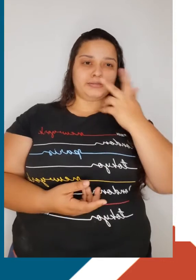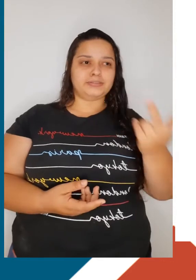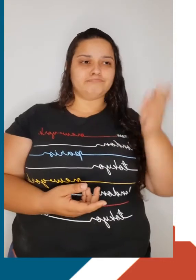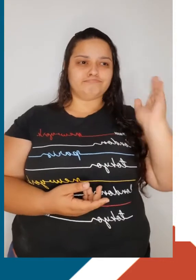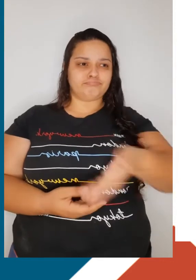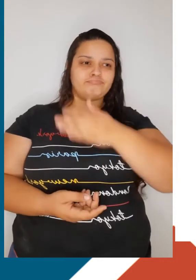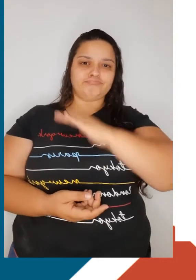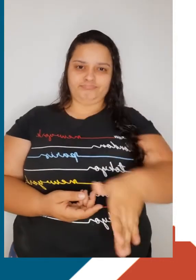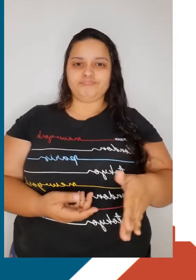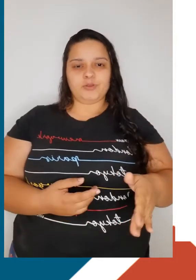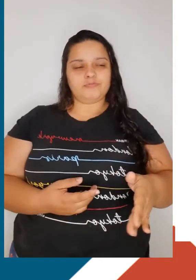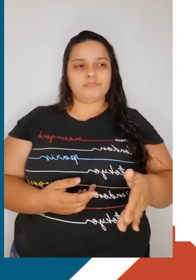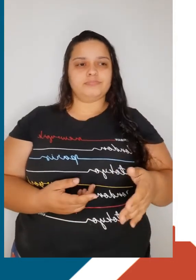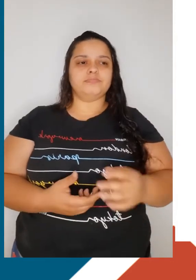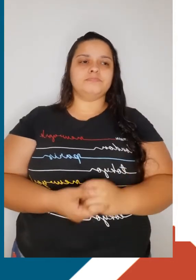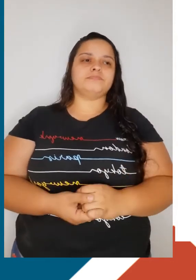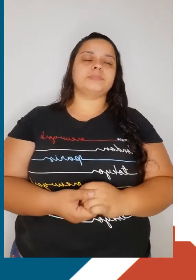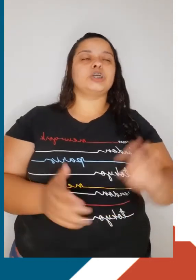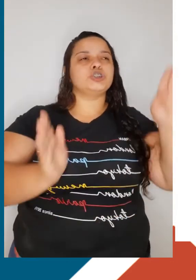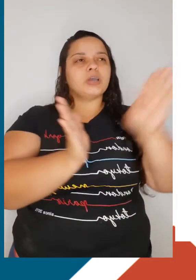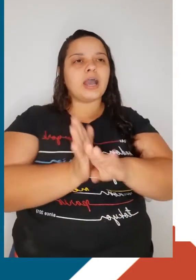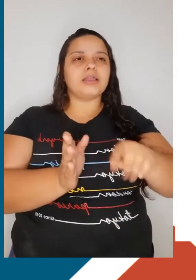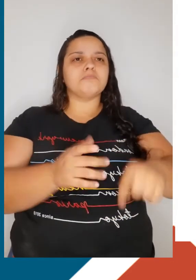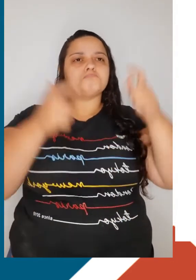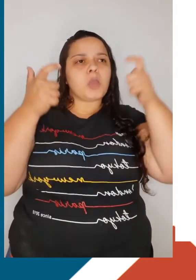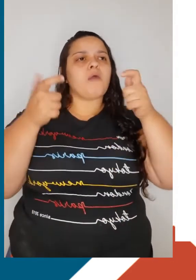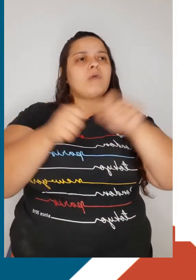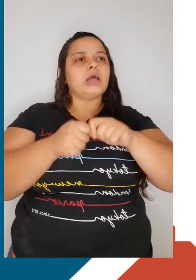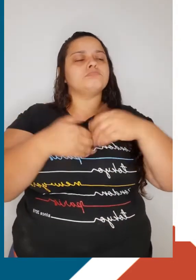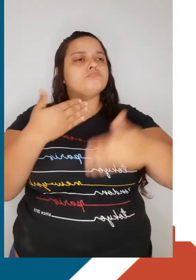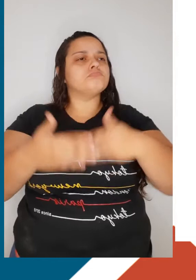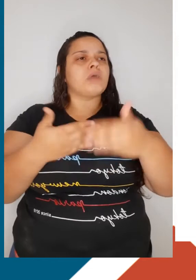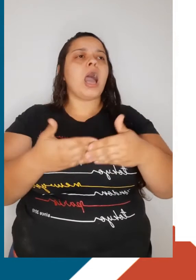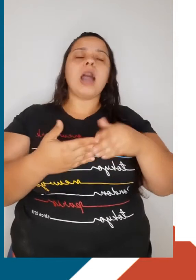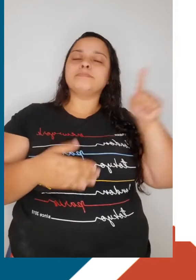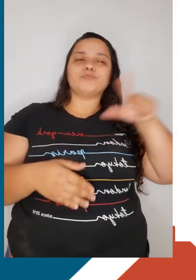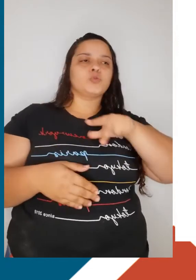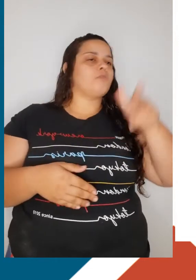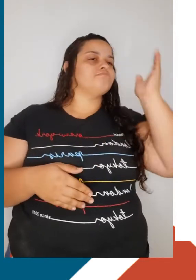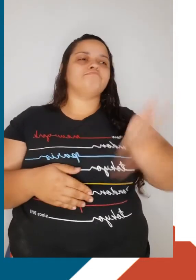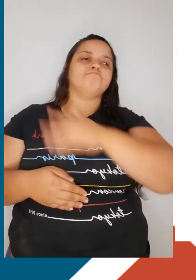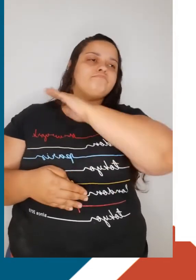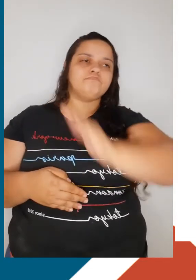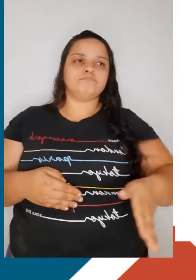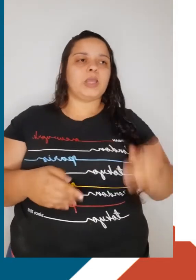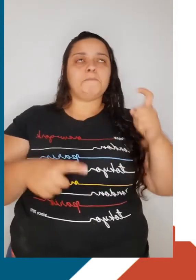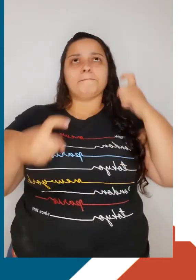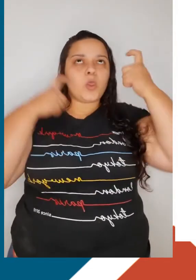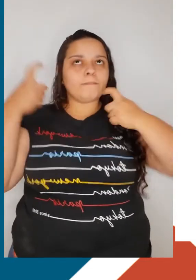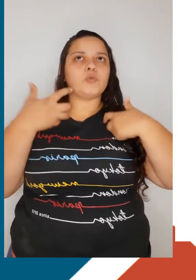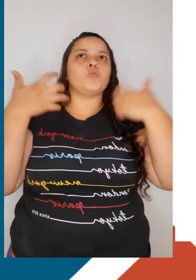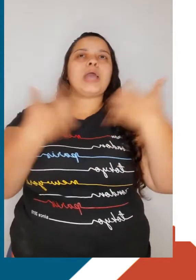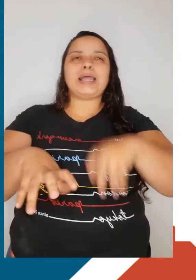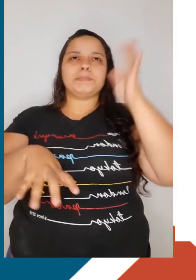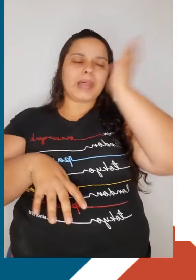um retorno às condições anteriores à chegada da corte portuguesa ao país. Preocupados então com essas